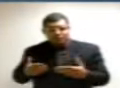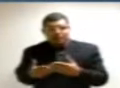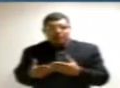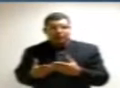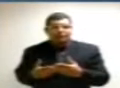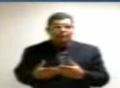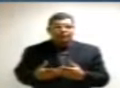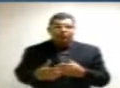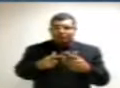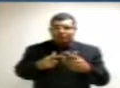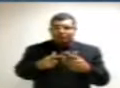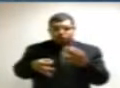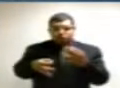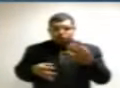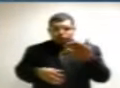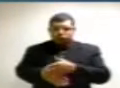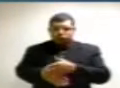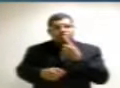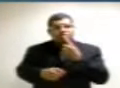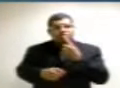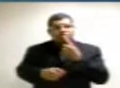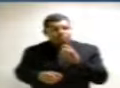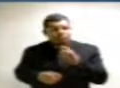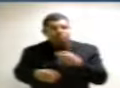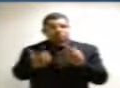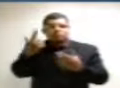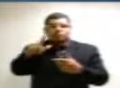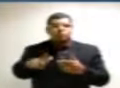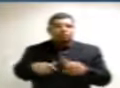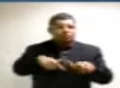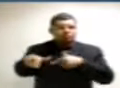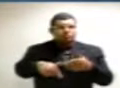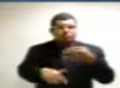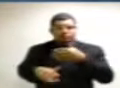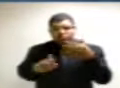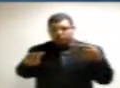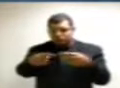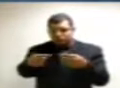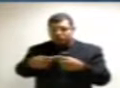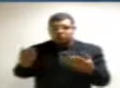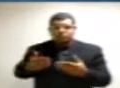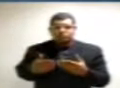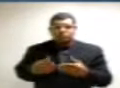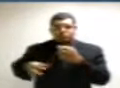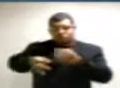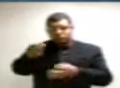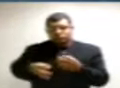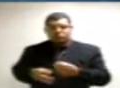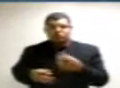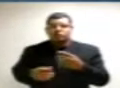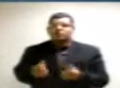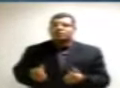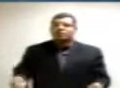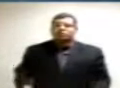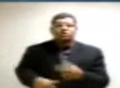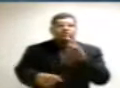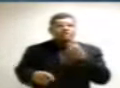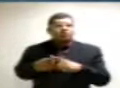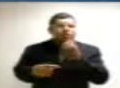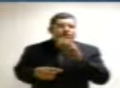decisão consequente com um tribunal que está nas contas no vermelho e um outro desembargador toma uma decisão de um tribunal que está com o dinheiro